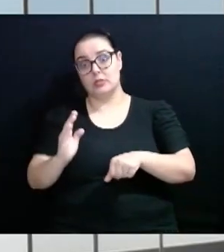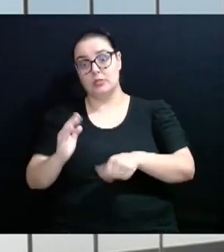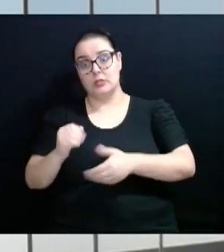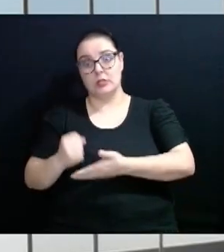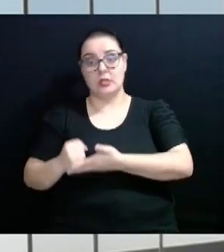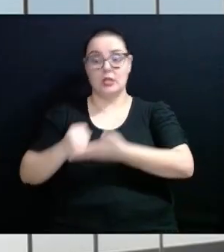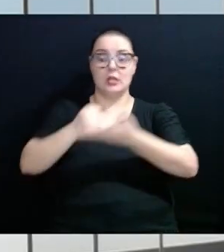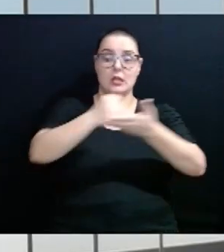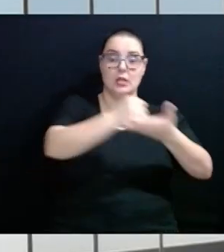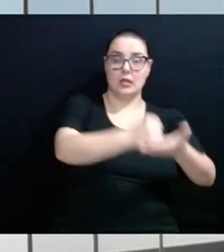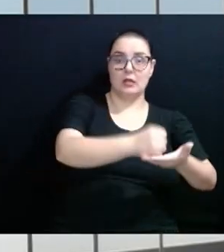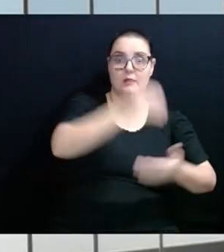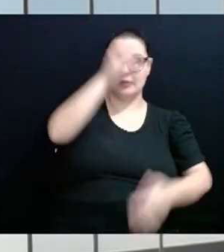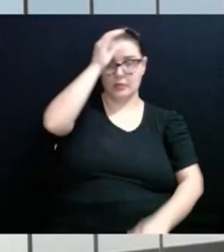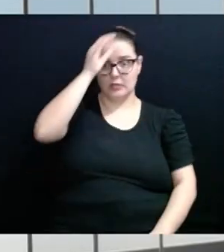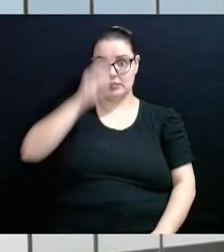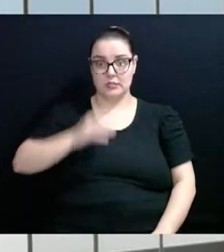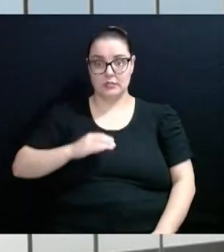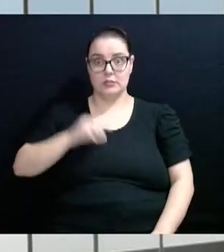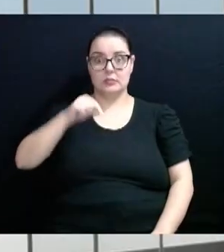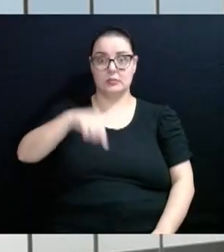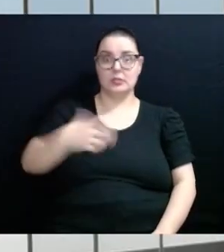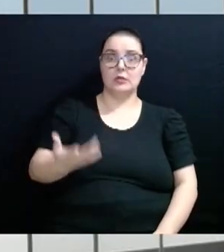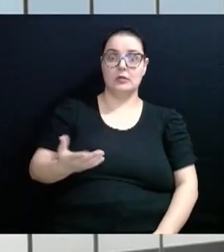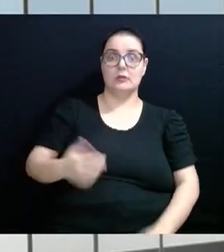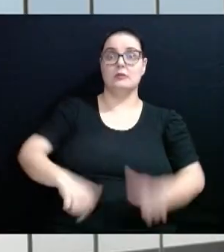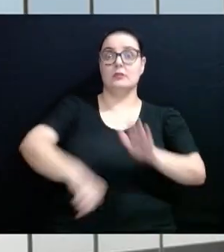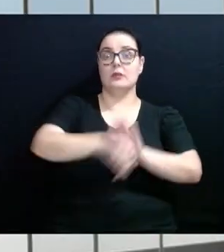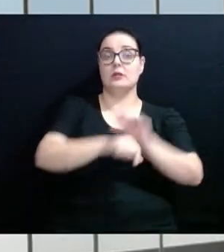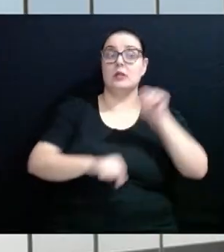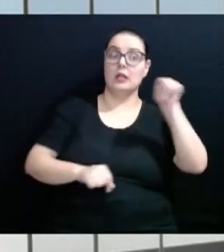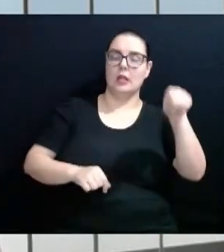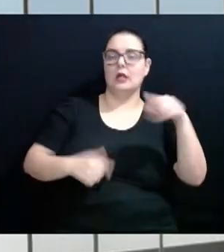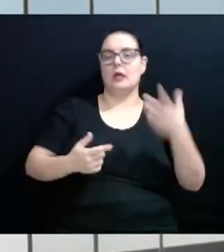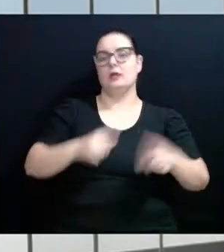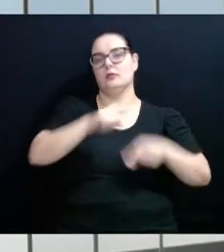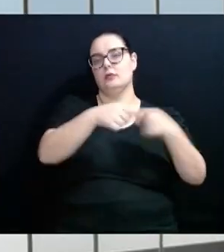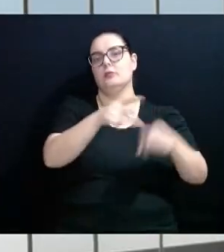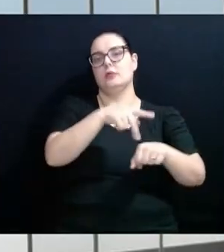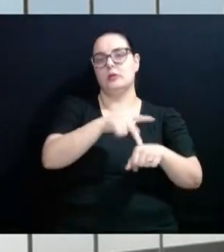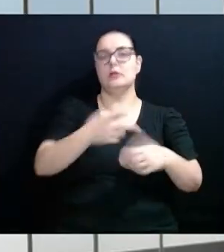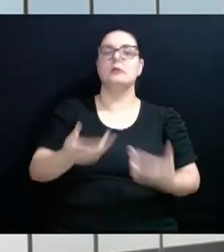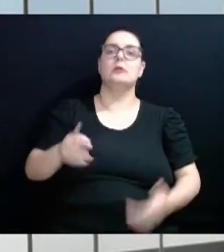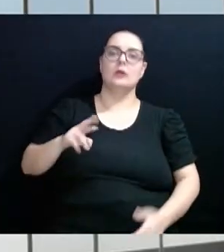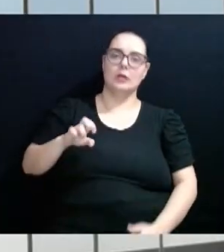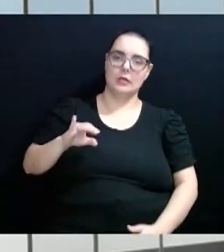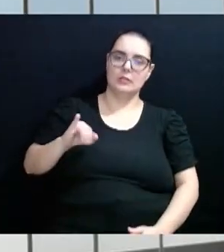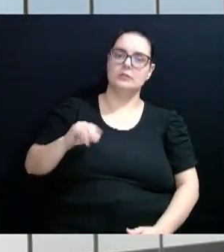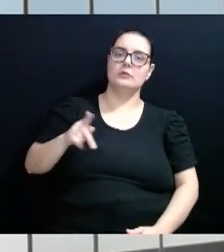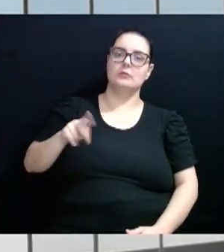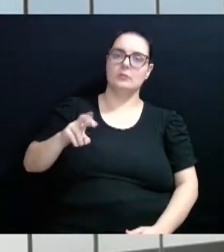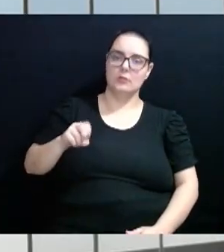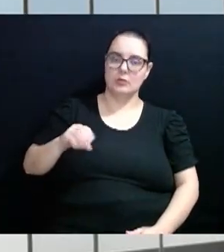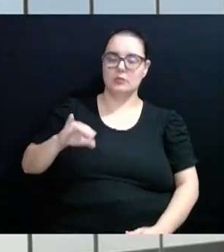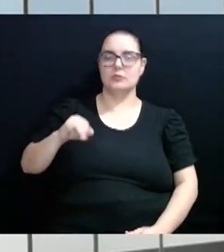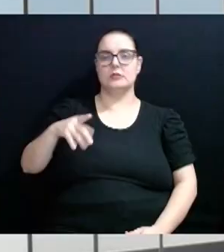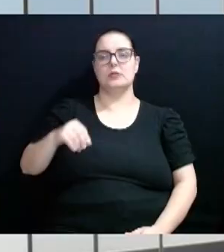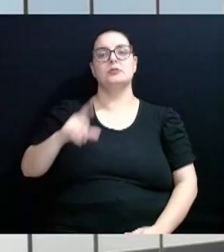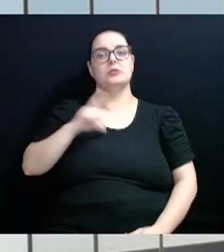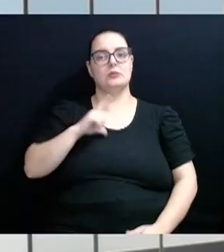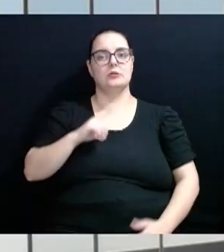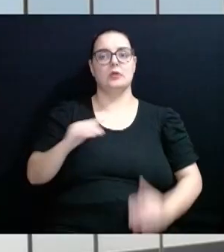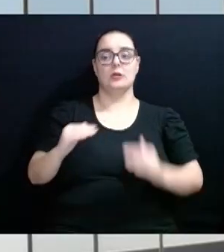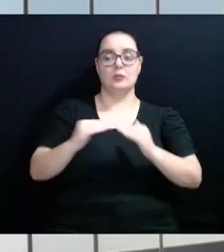que estão aqui no Brasil que cometeram crimes. Então, vale a reciprocidade, quando a gente tem um tratado de reciprocidade.